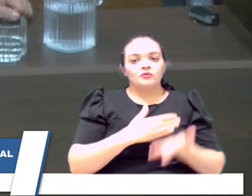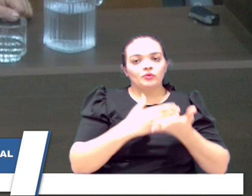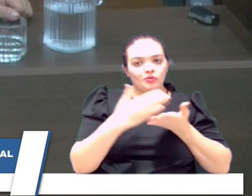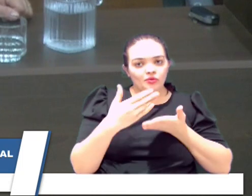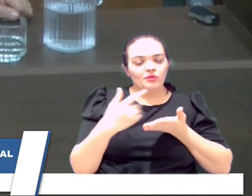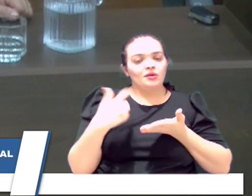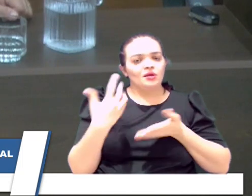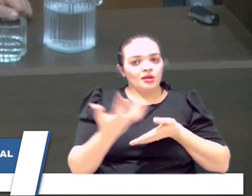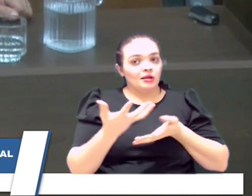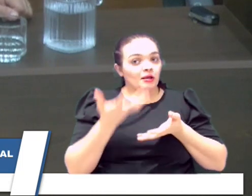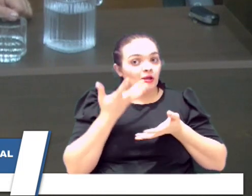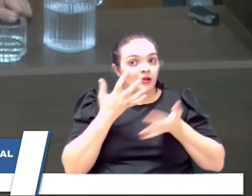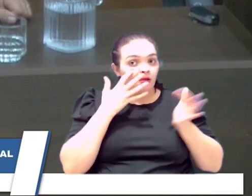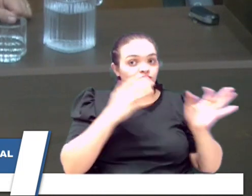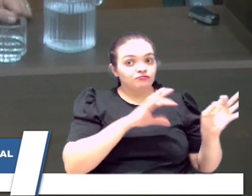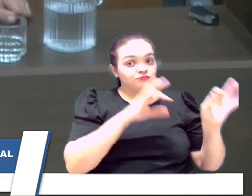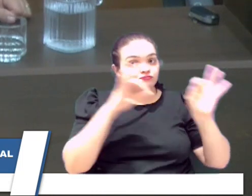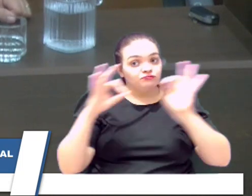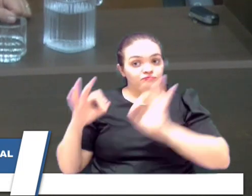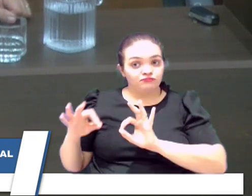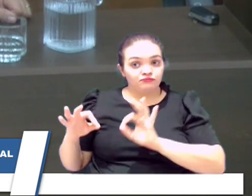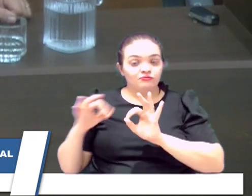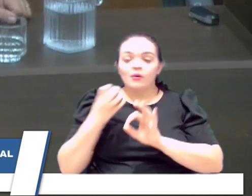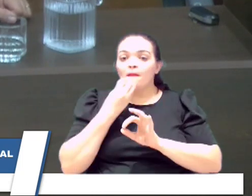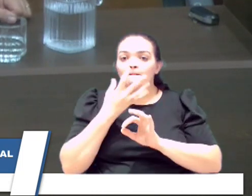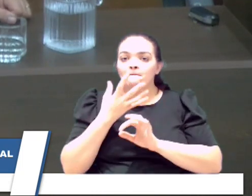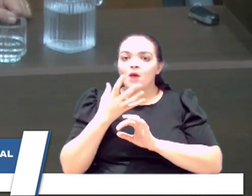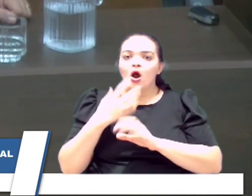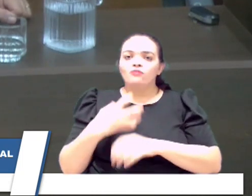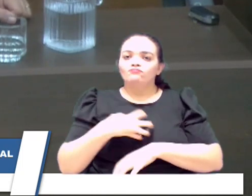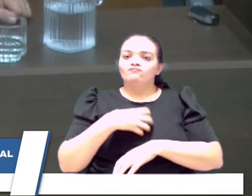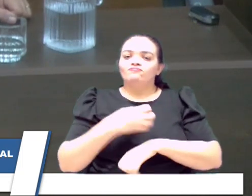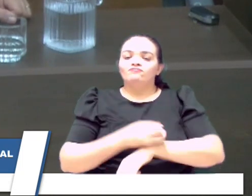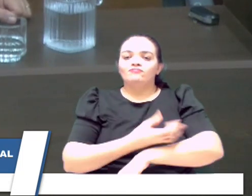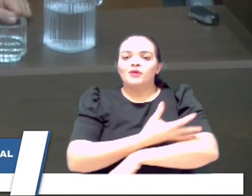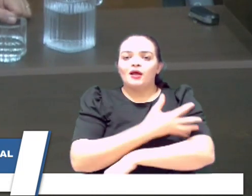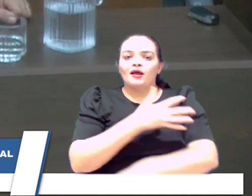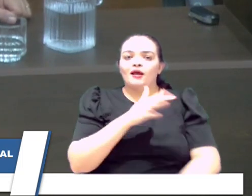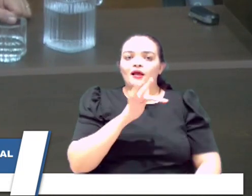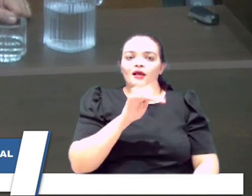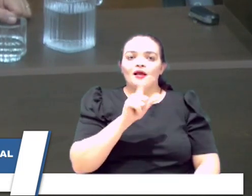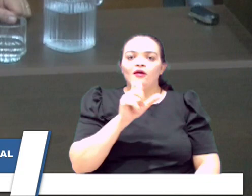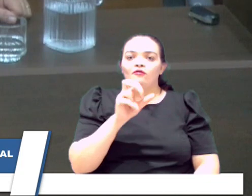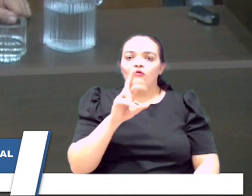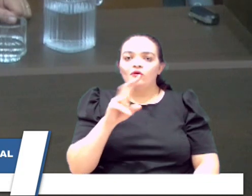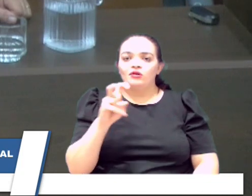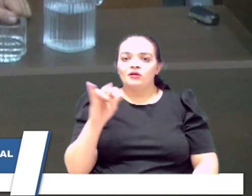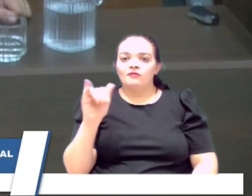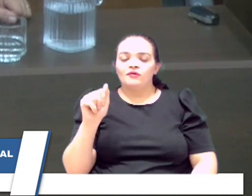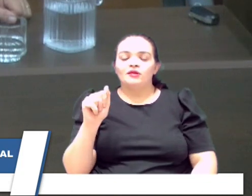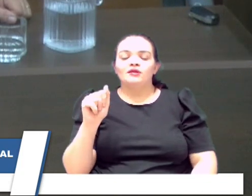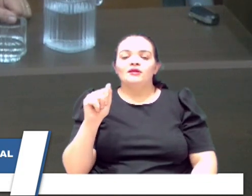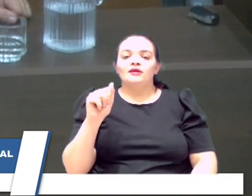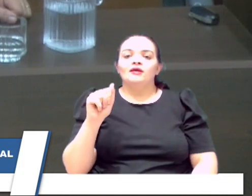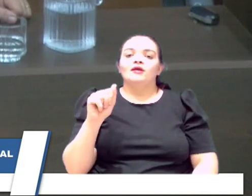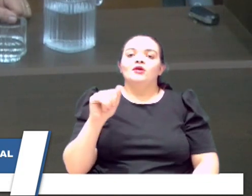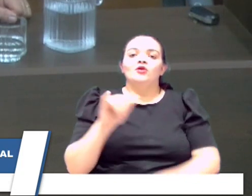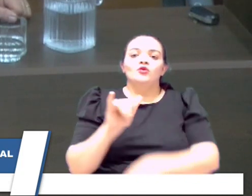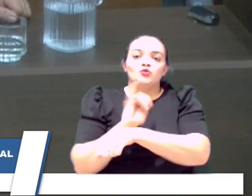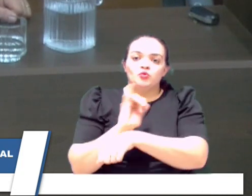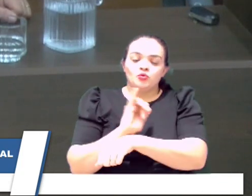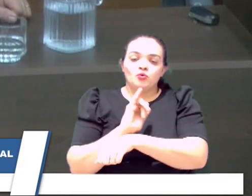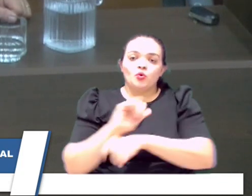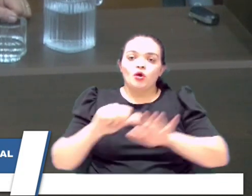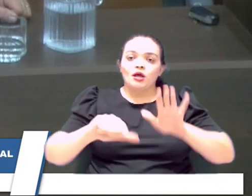quem gostar de assistir um vídeo de boa qualidade, se emocionar, Flor da Vida, YouTube /Flor da Vida, Um Crime Sem